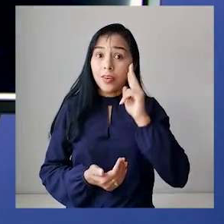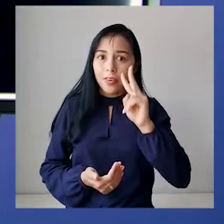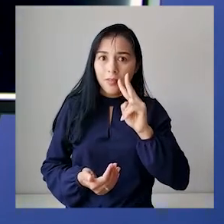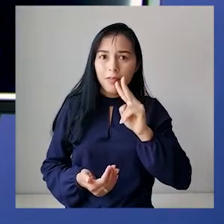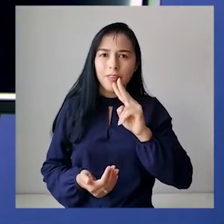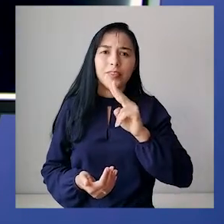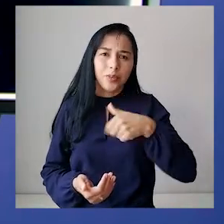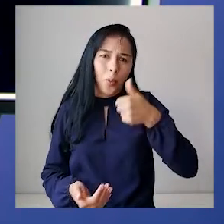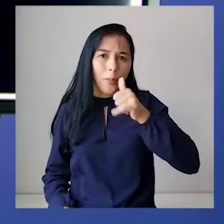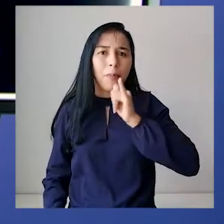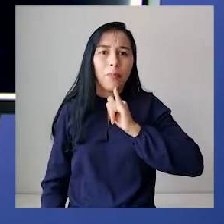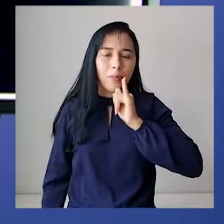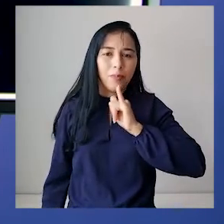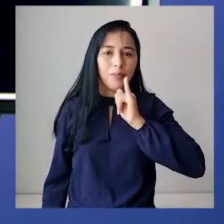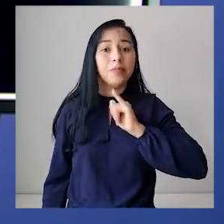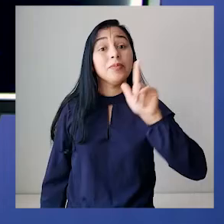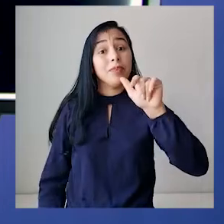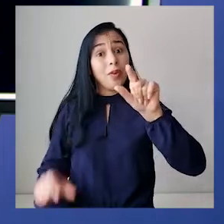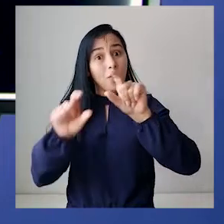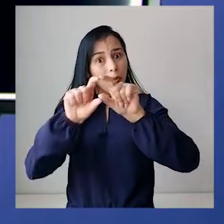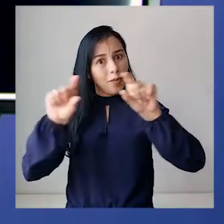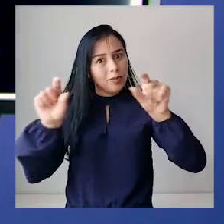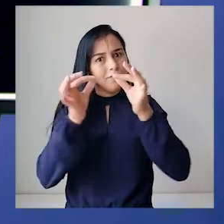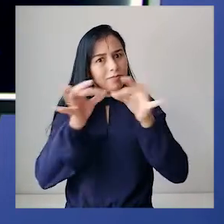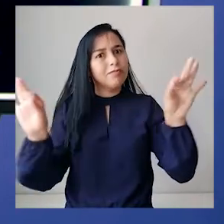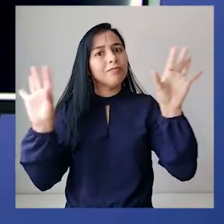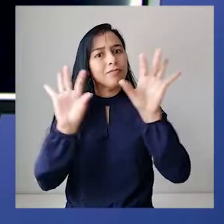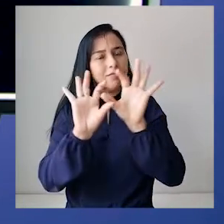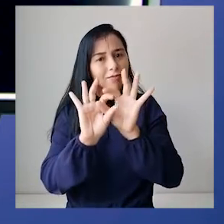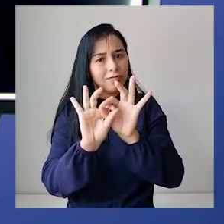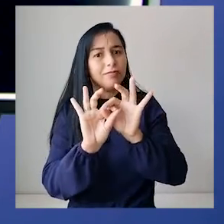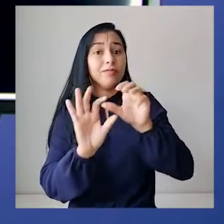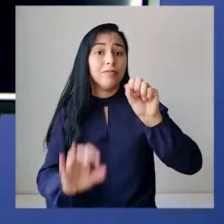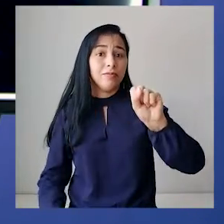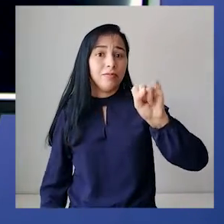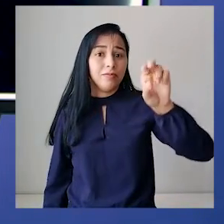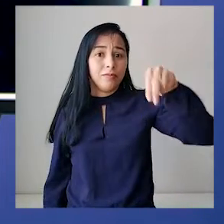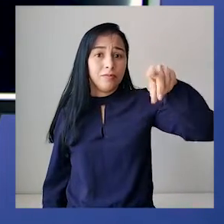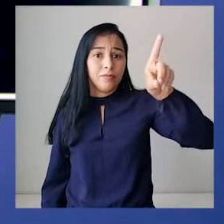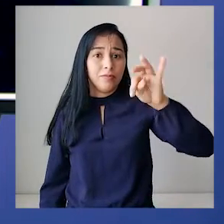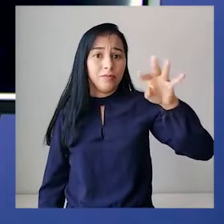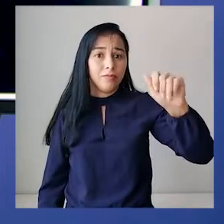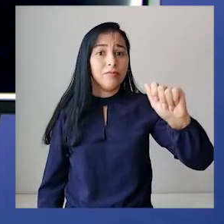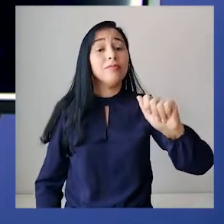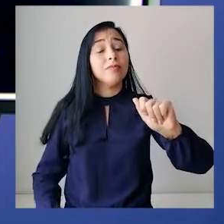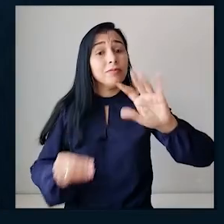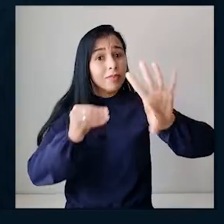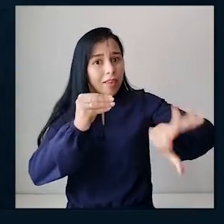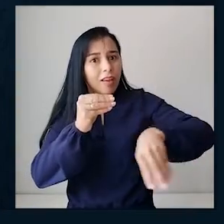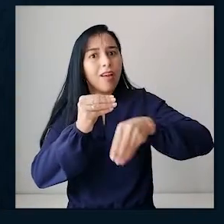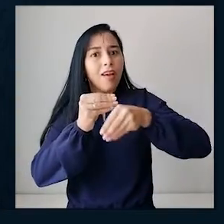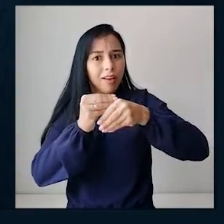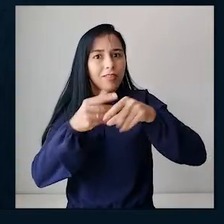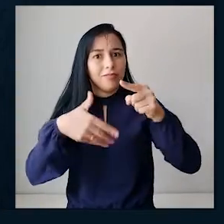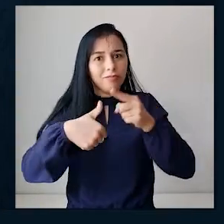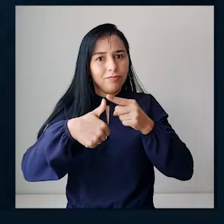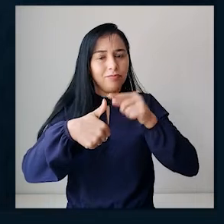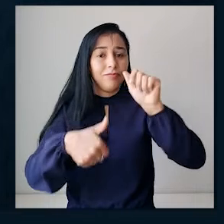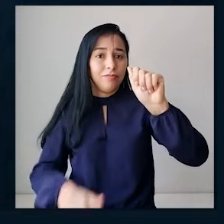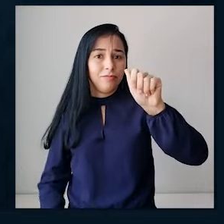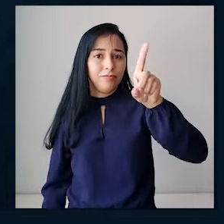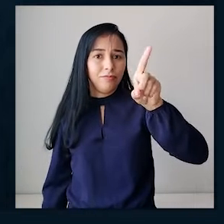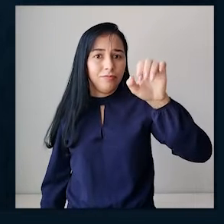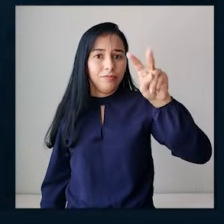Vamos ao primeiro caso, que é o caso de orações coordenadas sindéticas aditivas. Elas